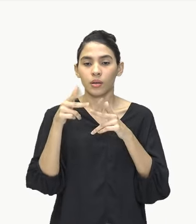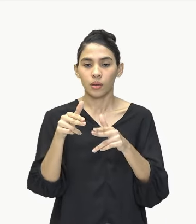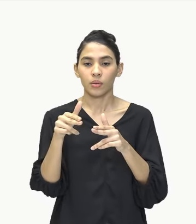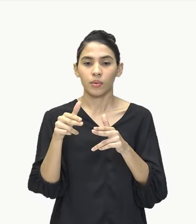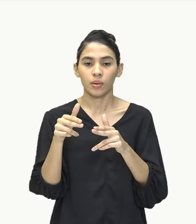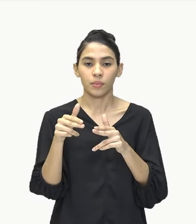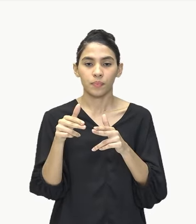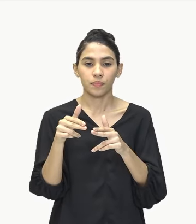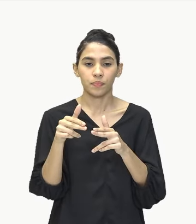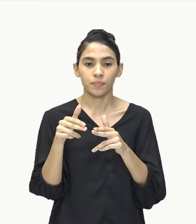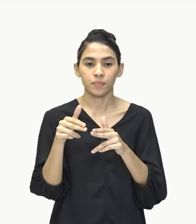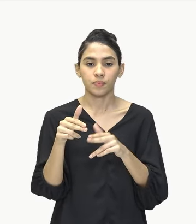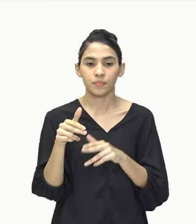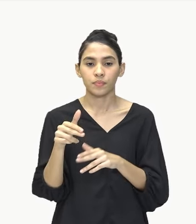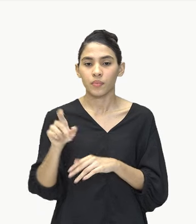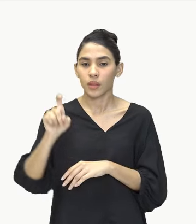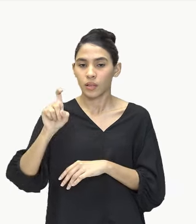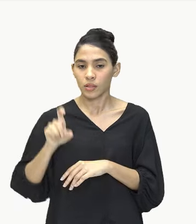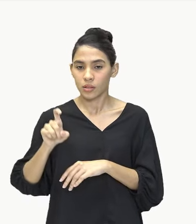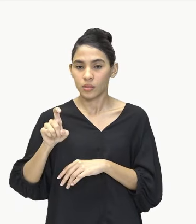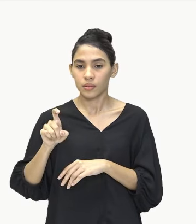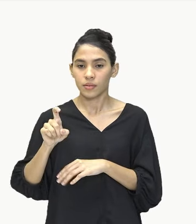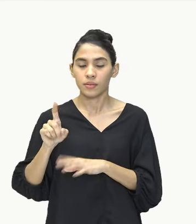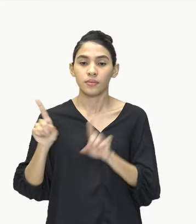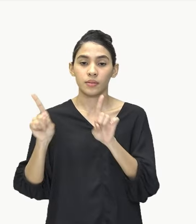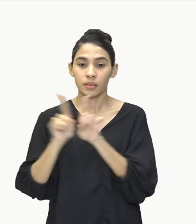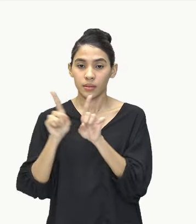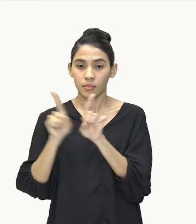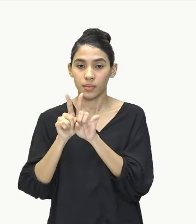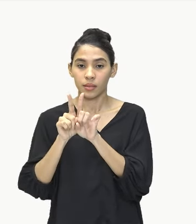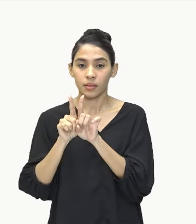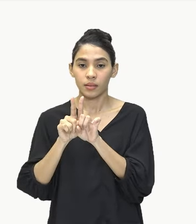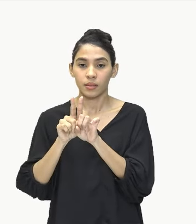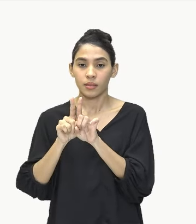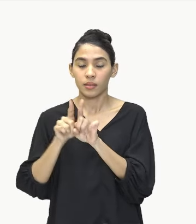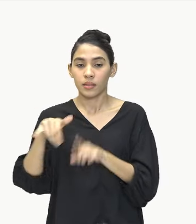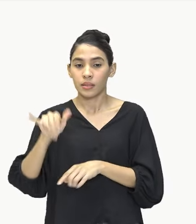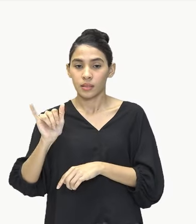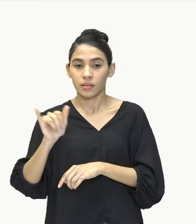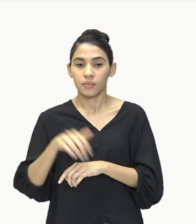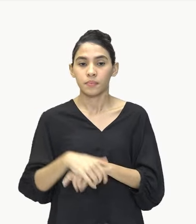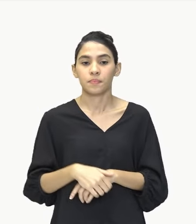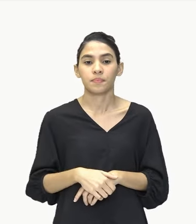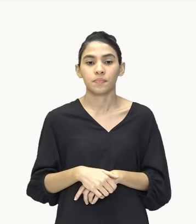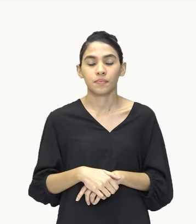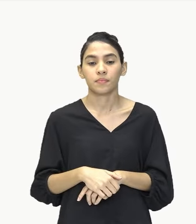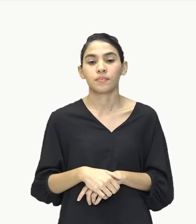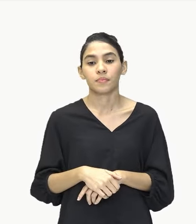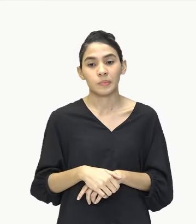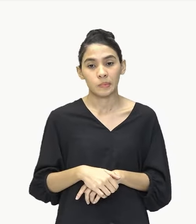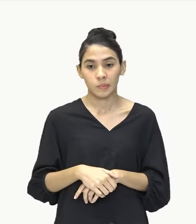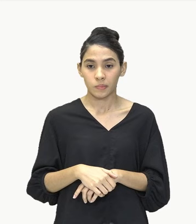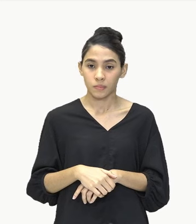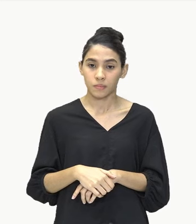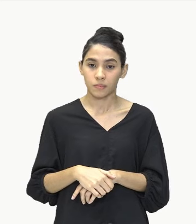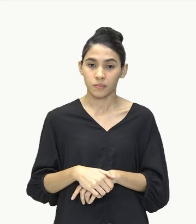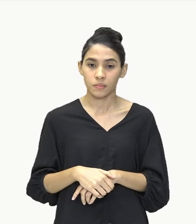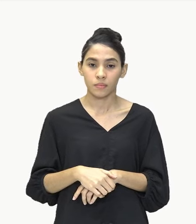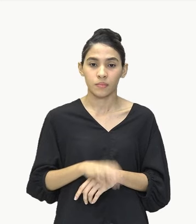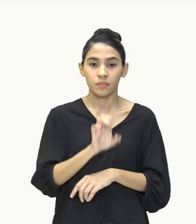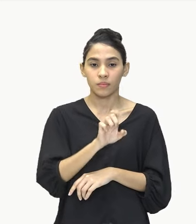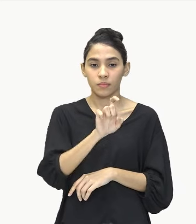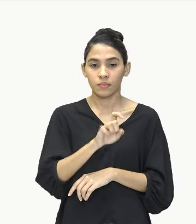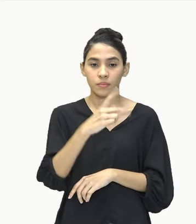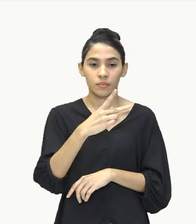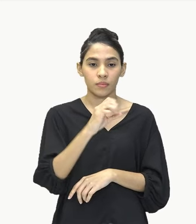iguais a x e y, e aí nós temos quem? O